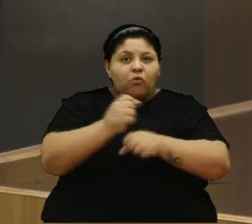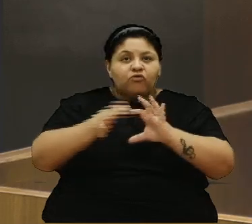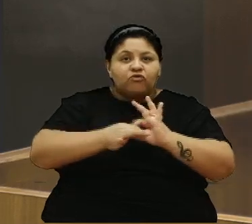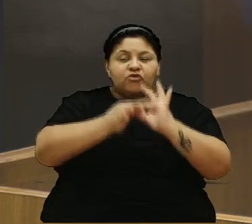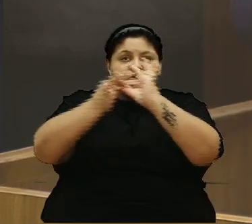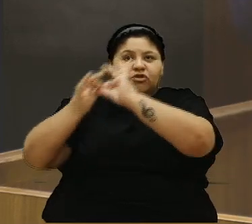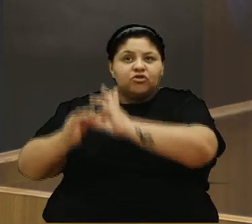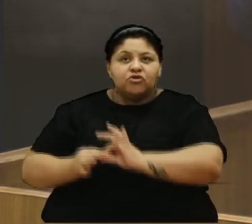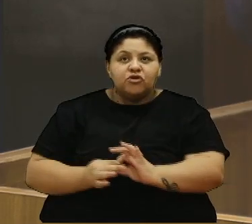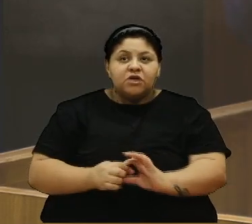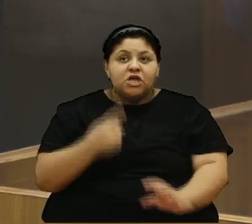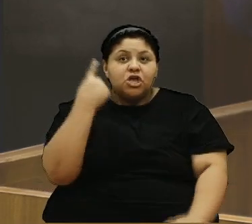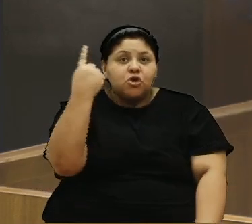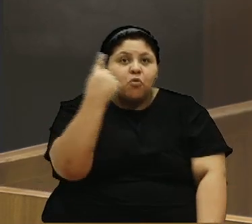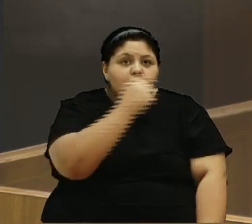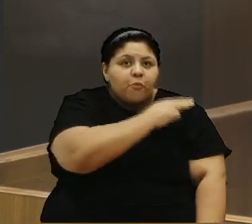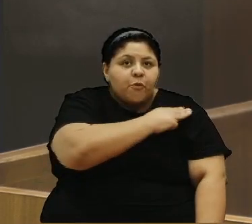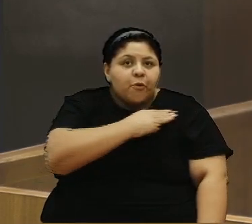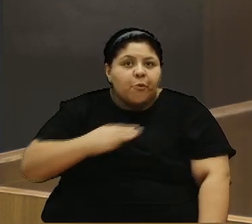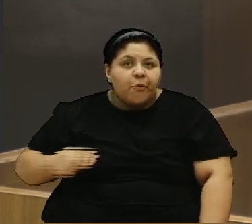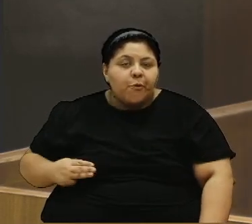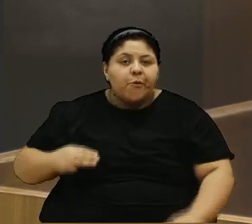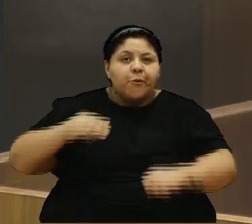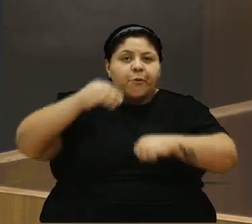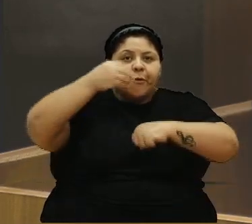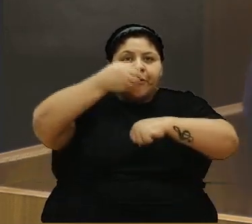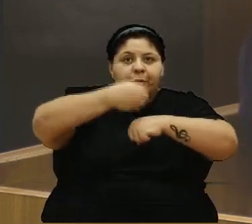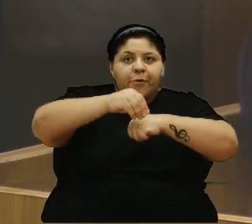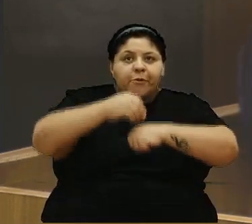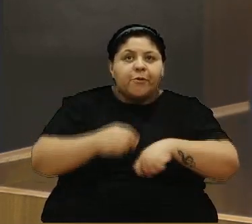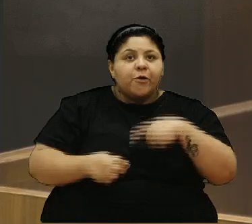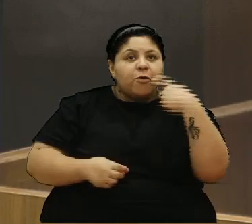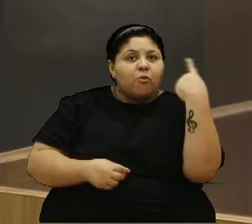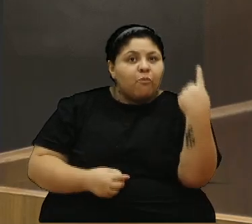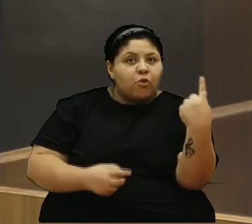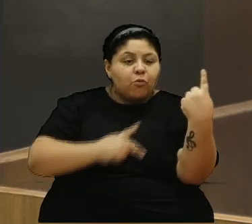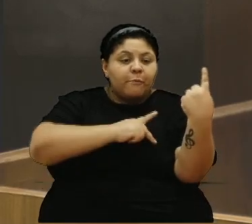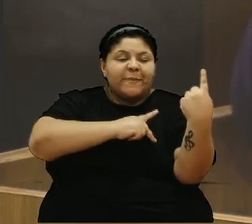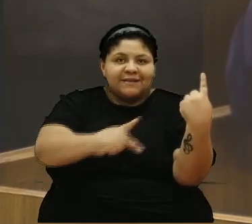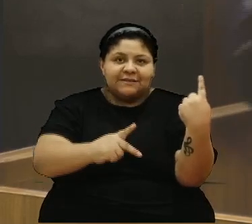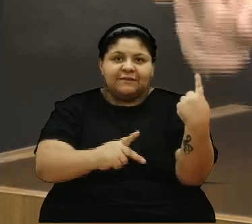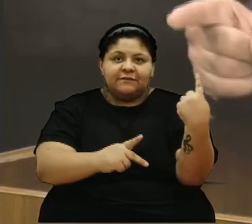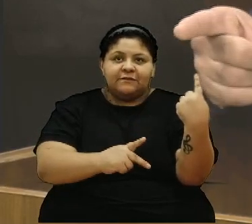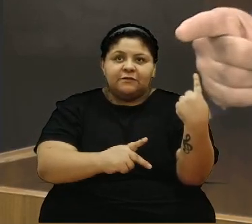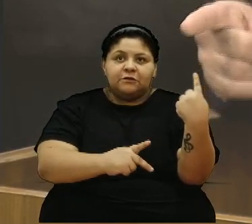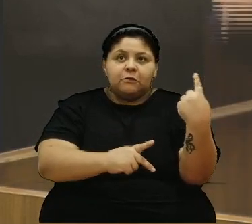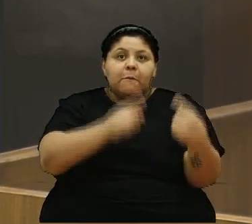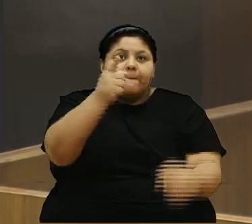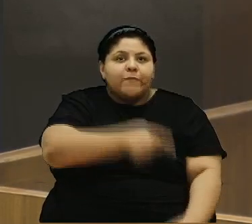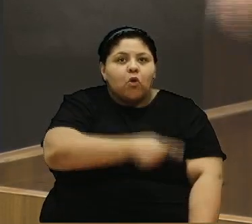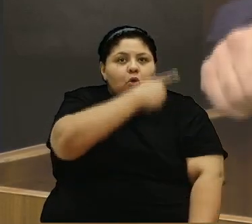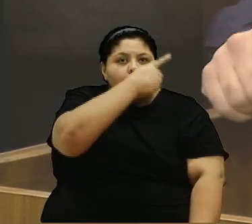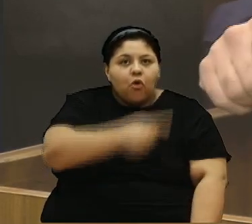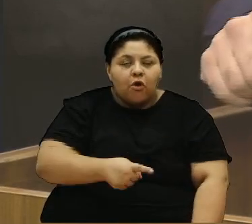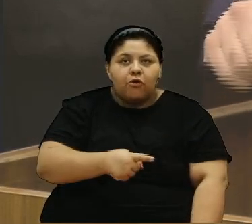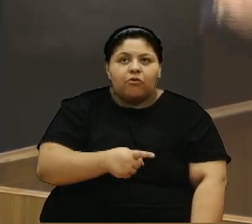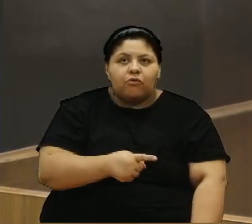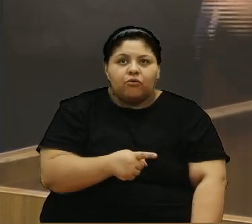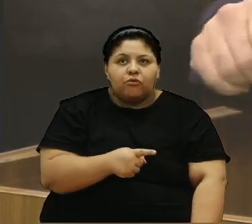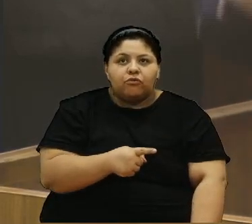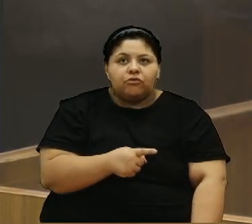e um ministro indicado por um presidente vetou e